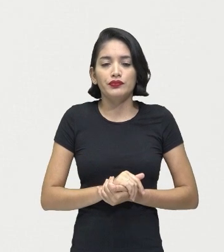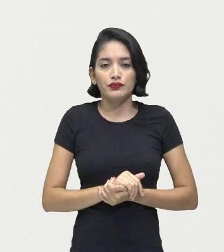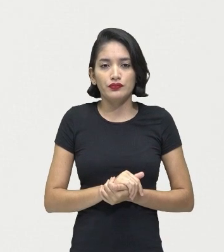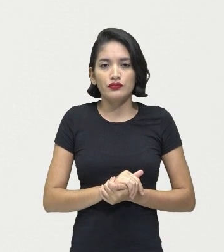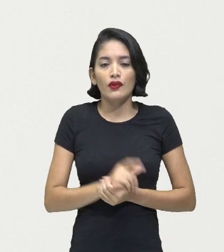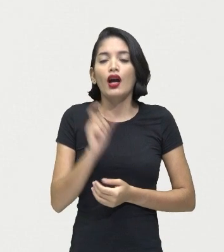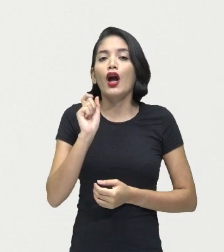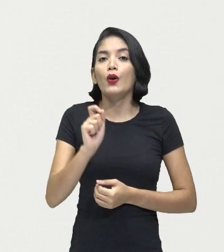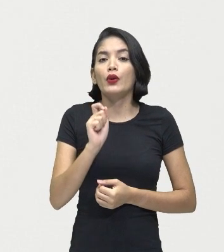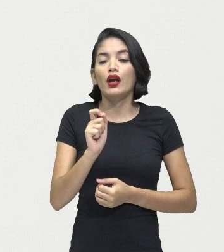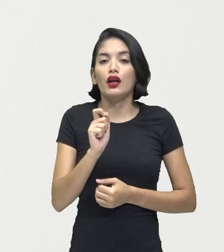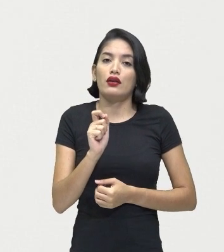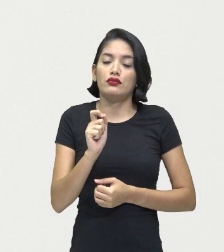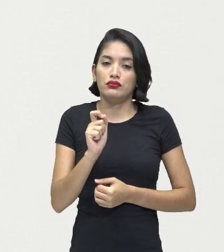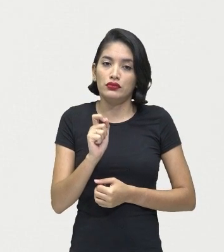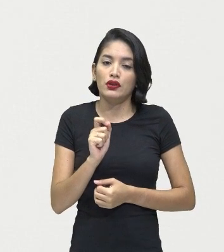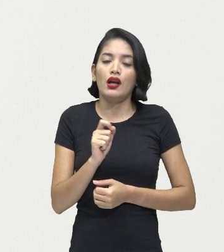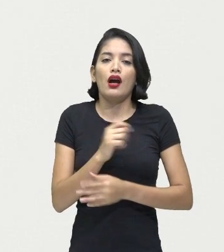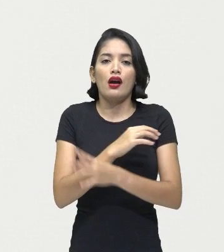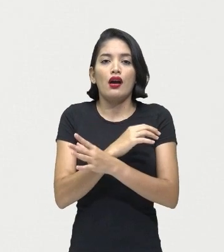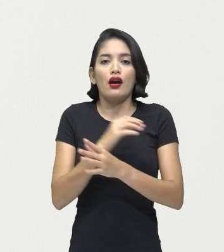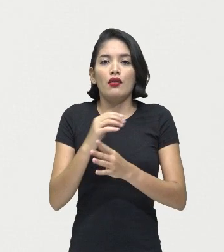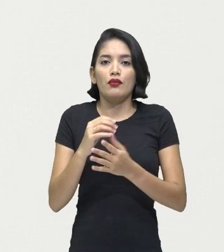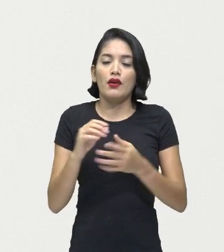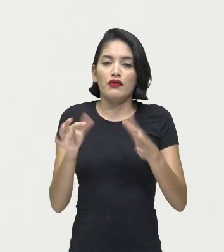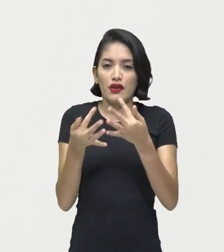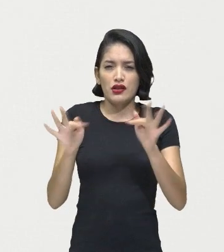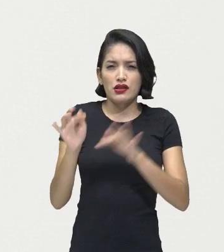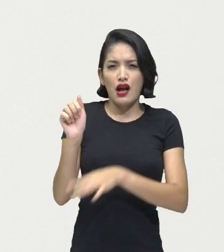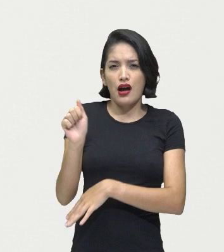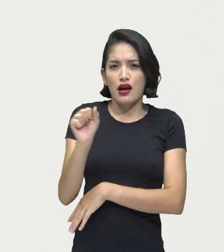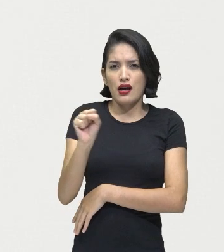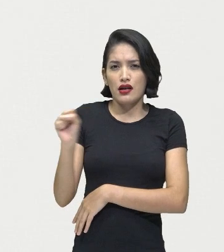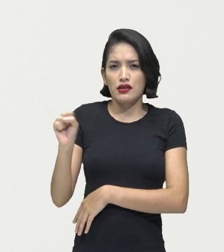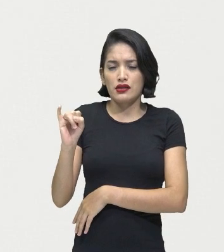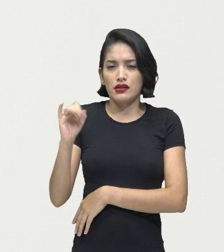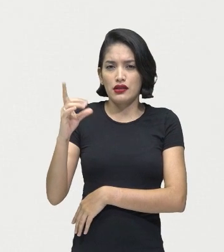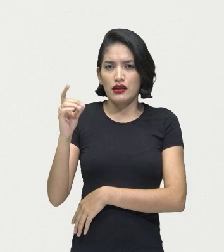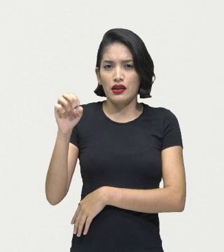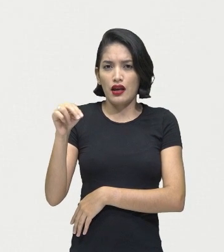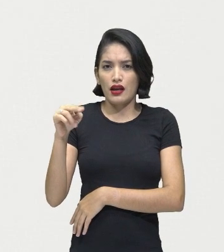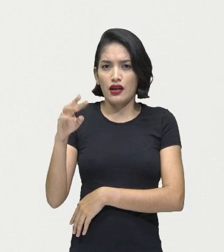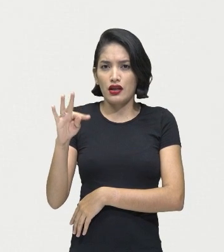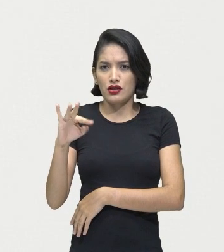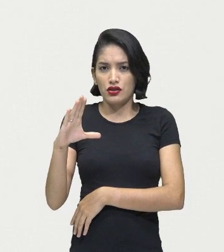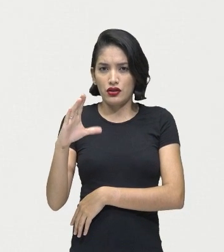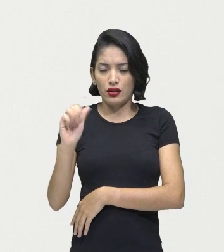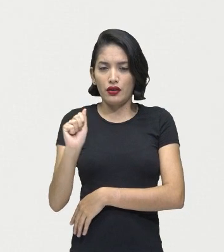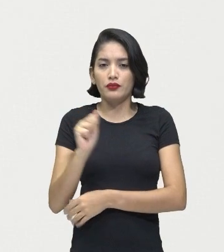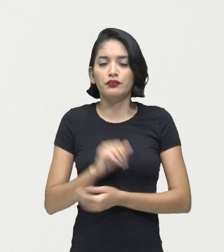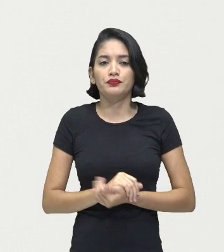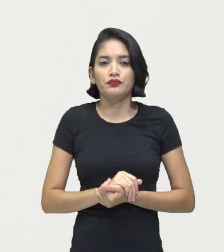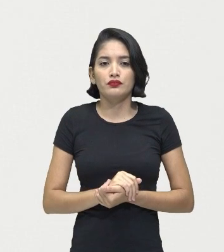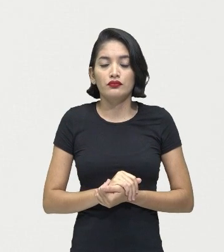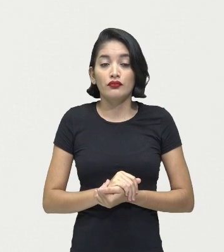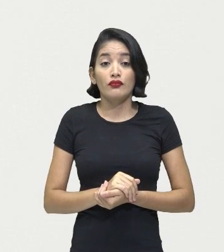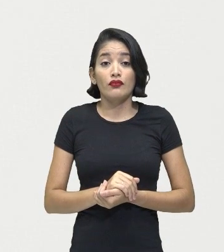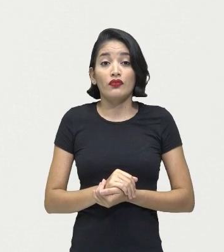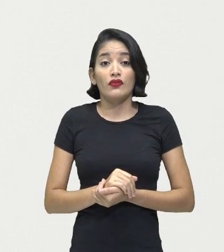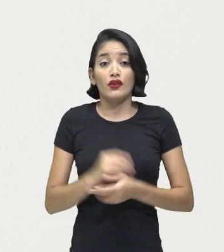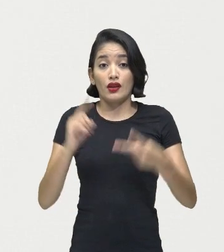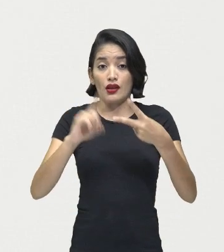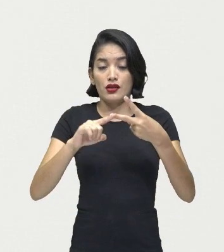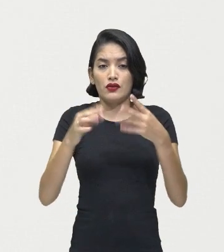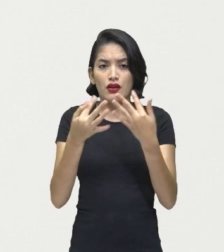ela é uma oração assindética, né? Então, na segunda, observe aí, ó, eles queriam sair, porém